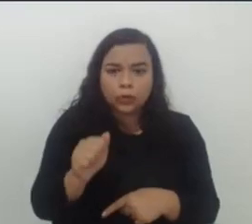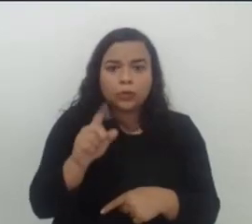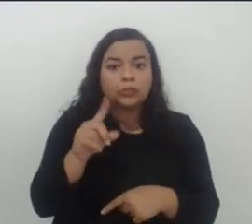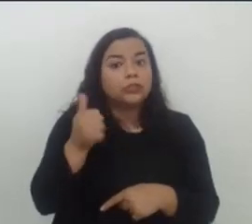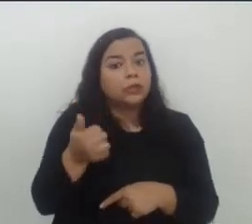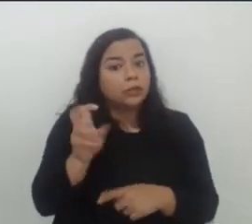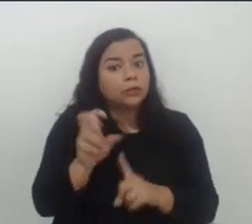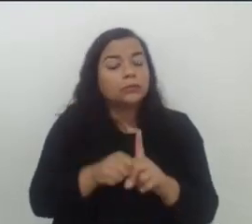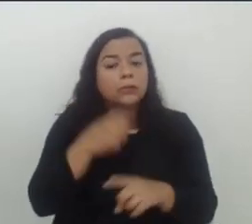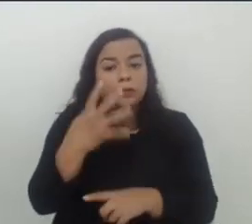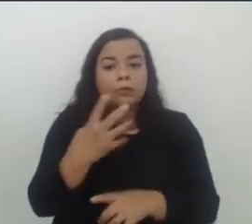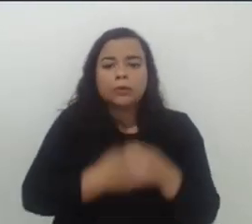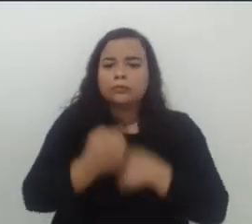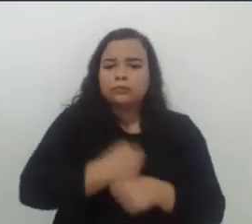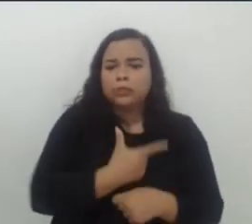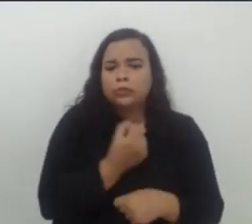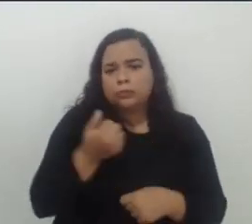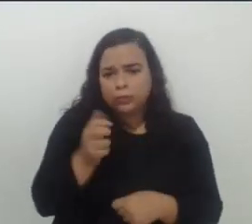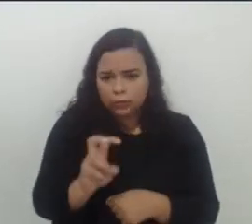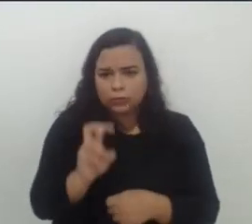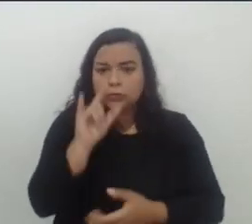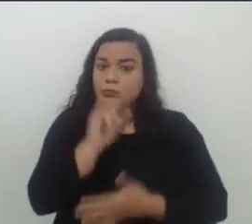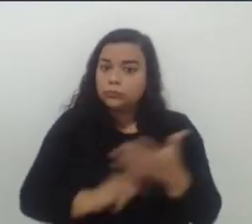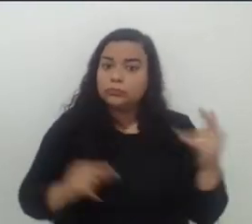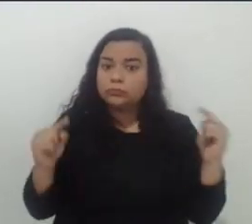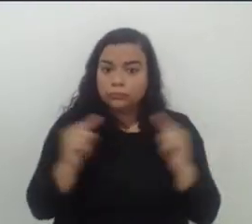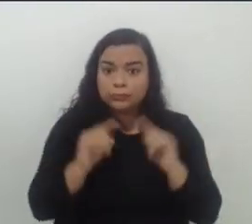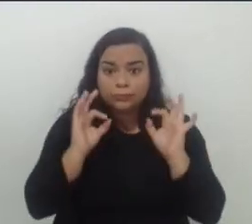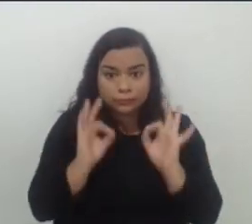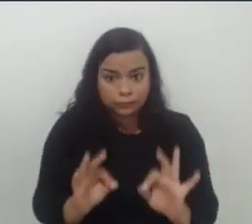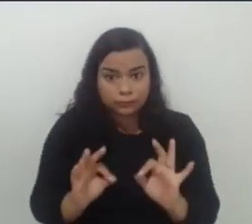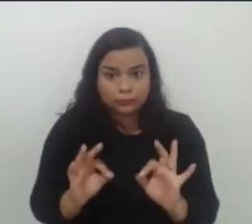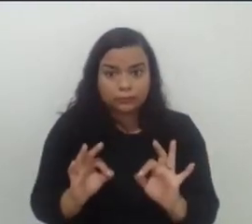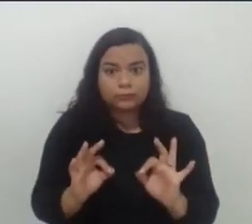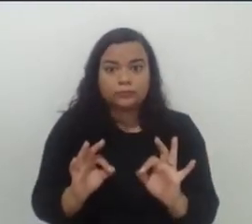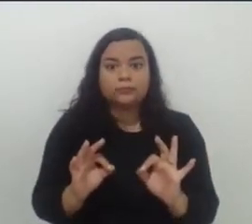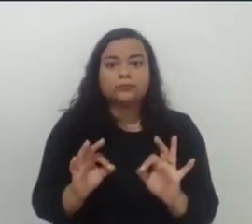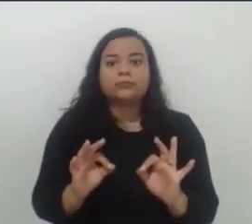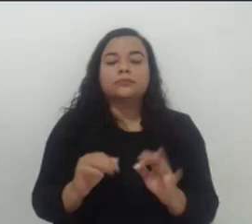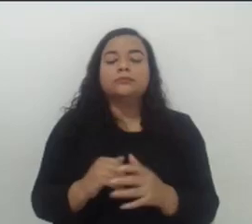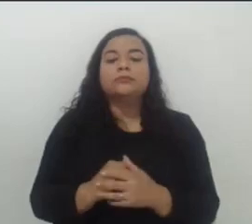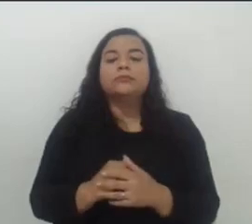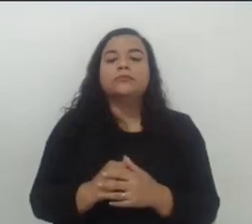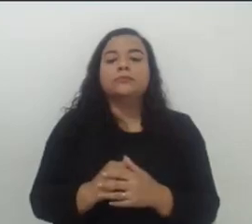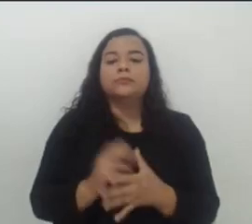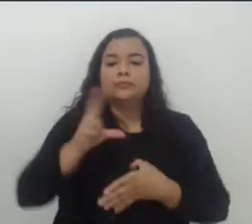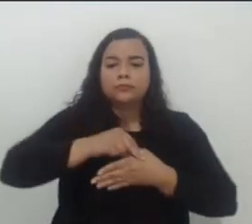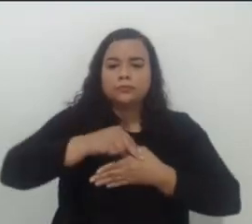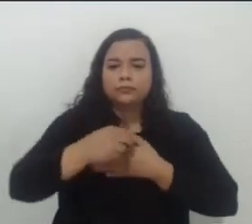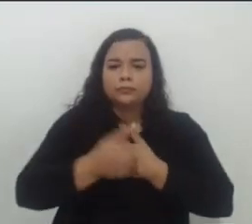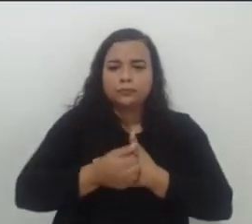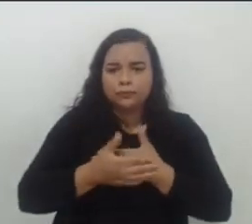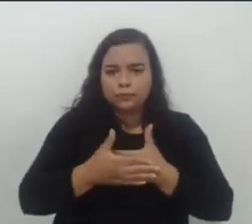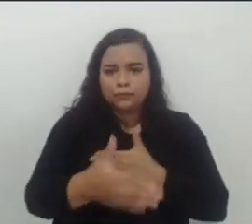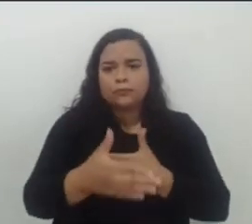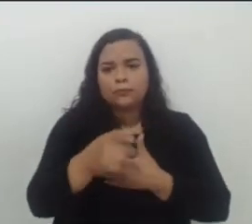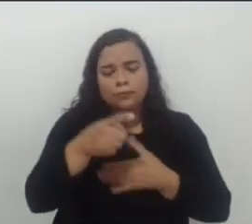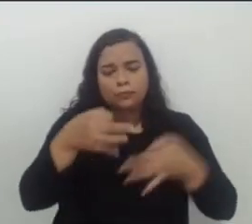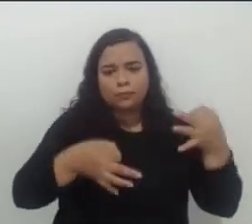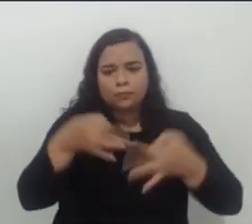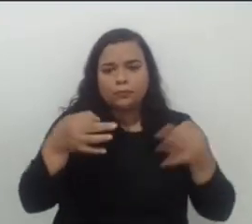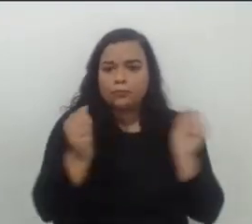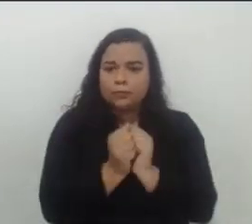15/4/2015, conforme documento X, nas folhas X, por ela anexado nos autos. E